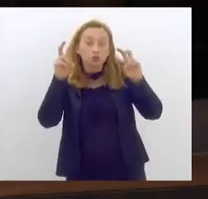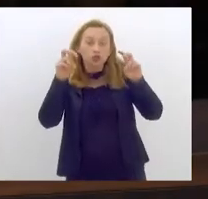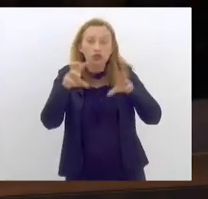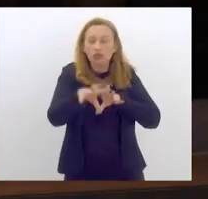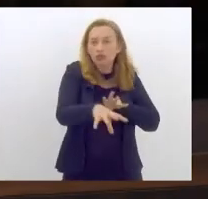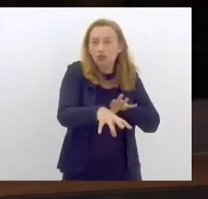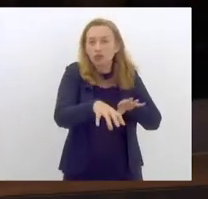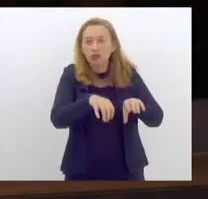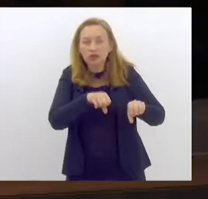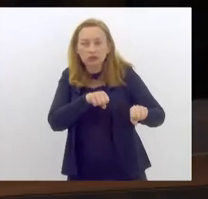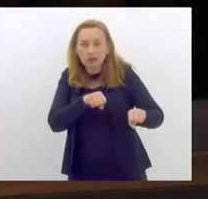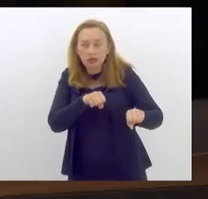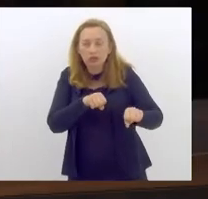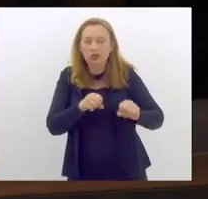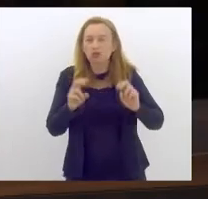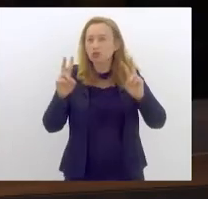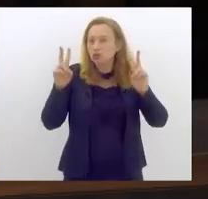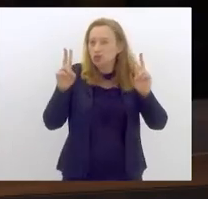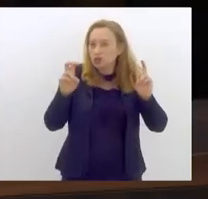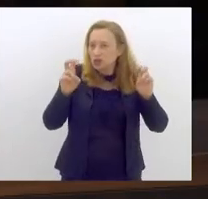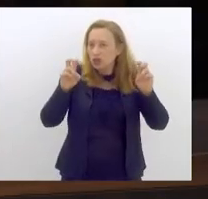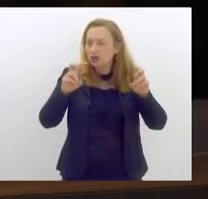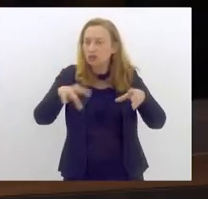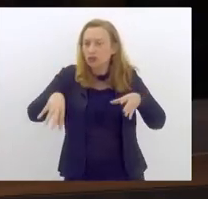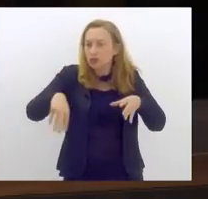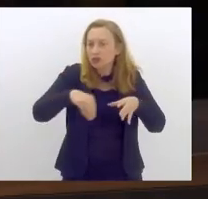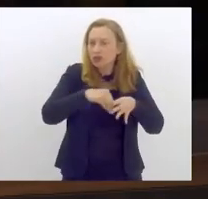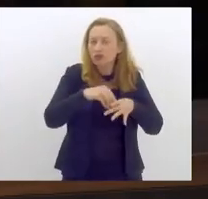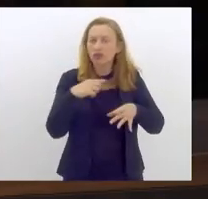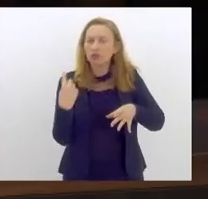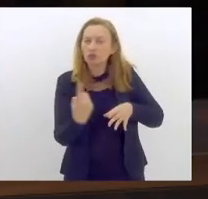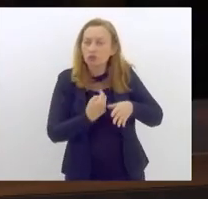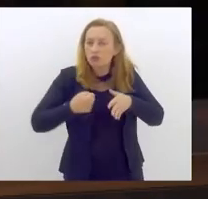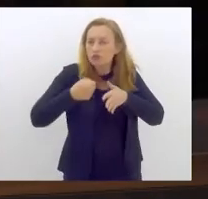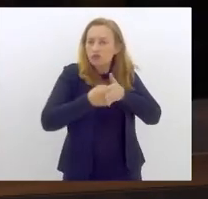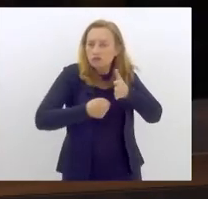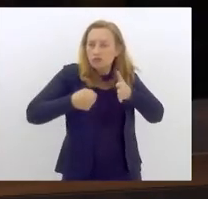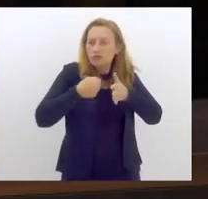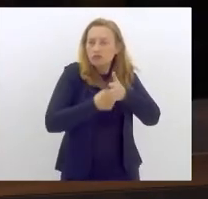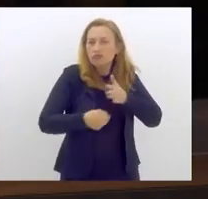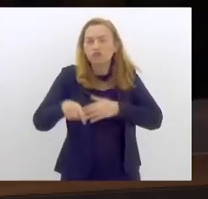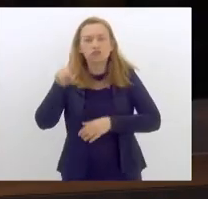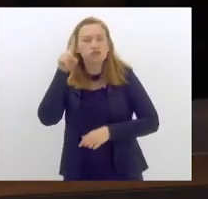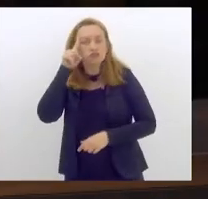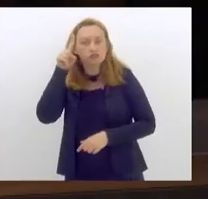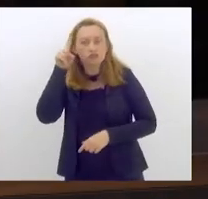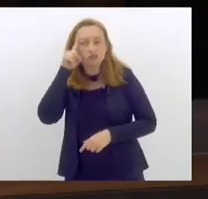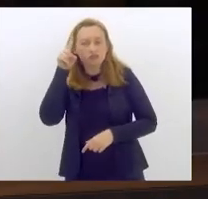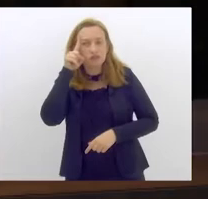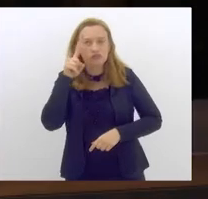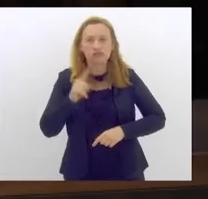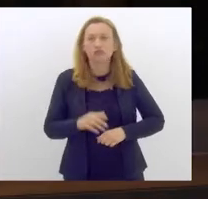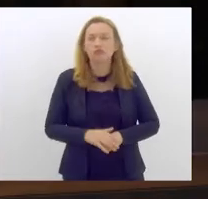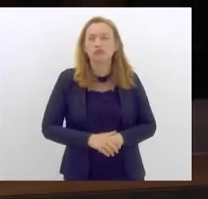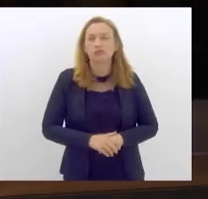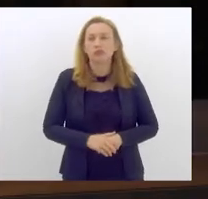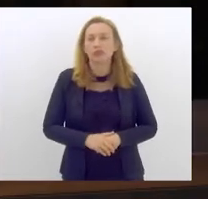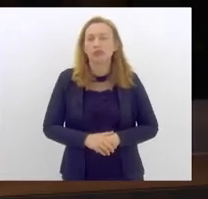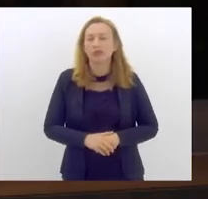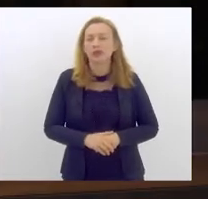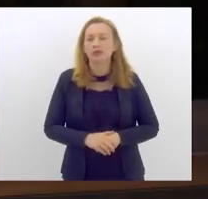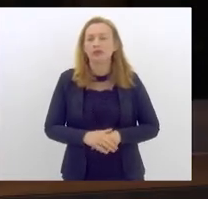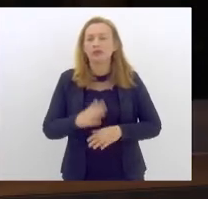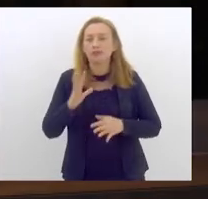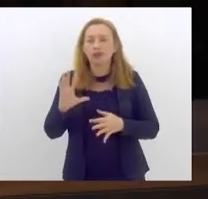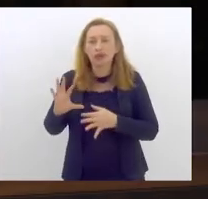formação dos temas que envolve a nossa luta no dia a dia e isso tem a ver diretamente